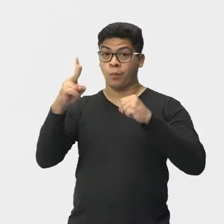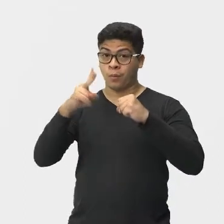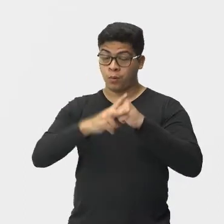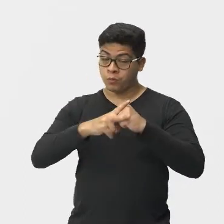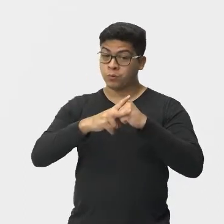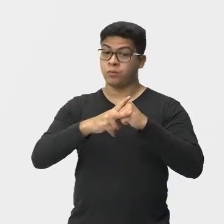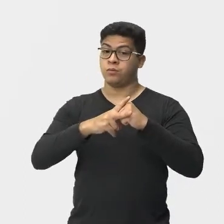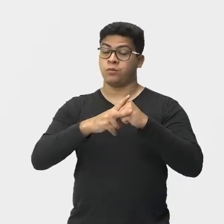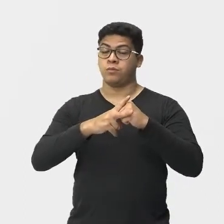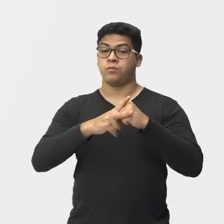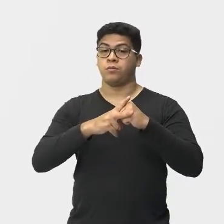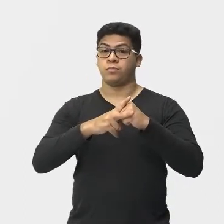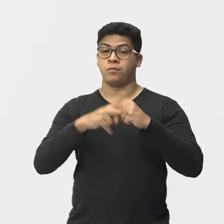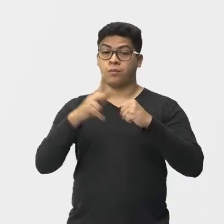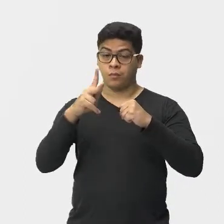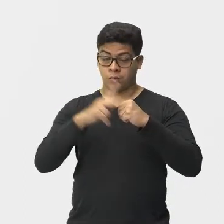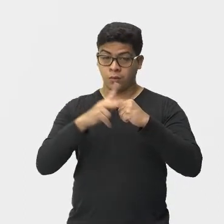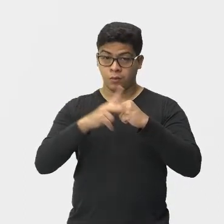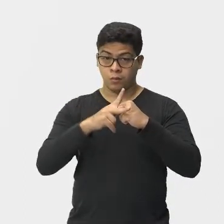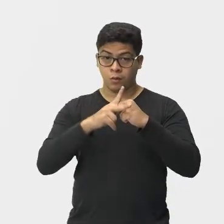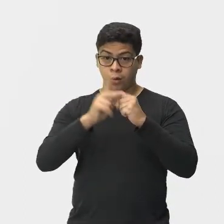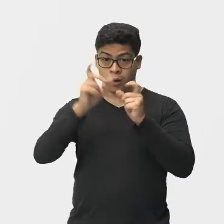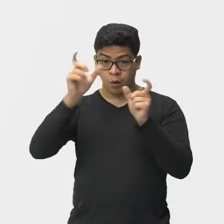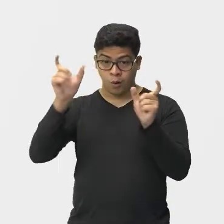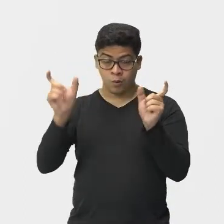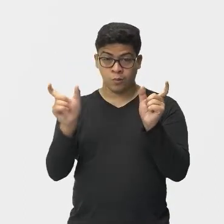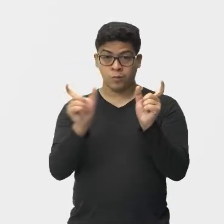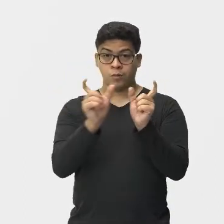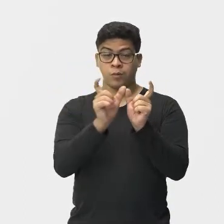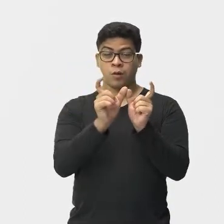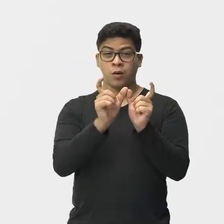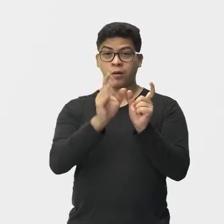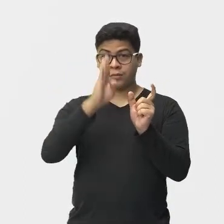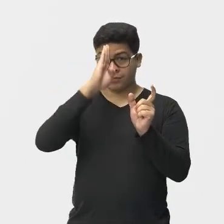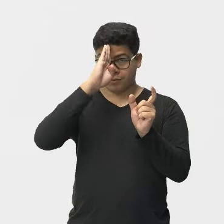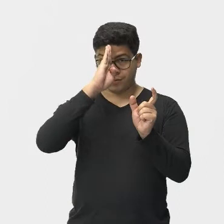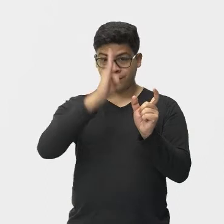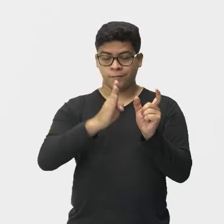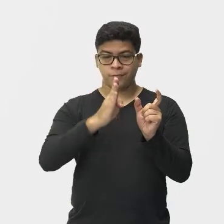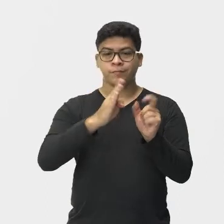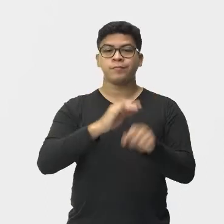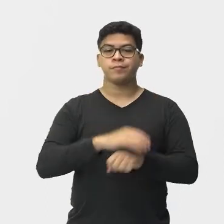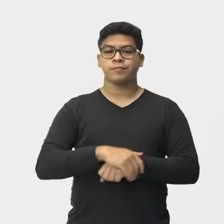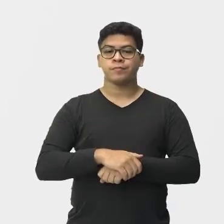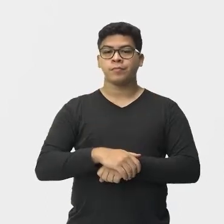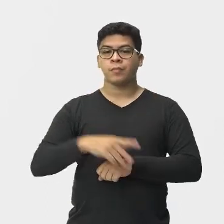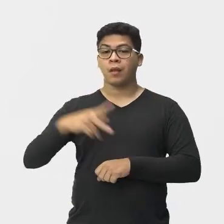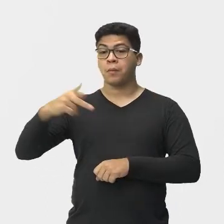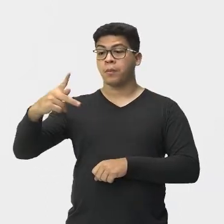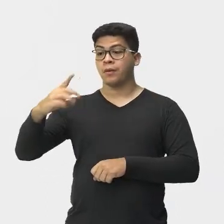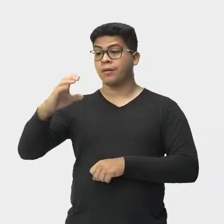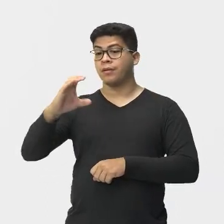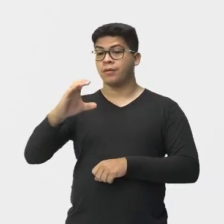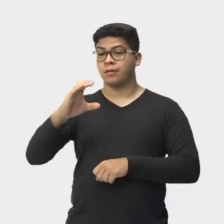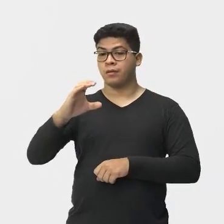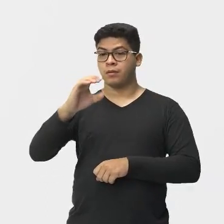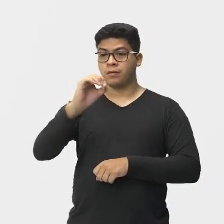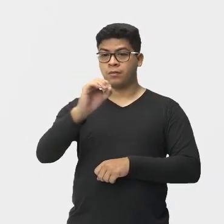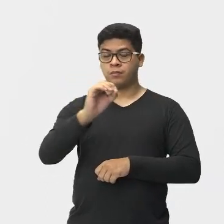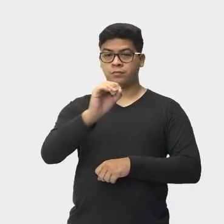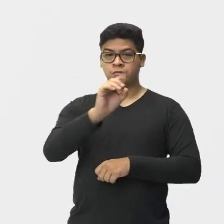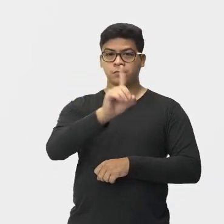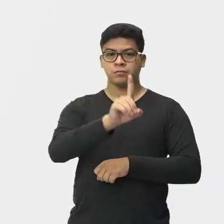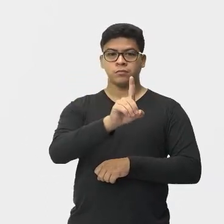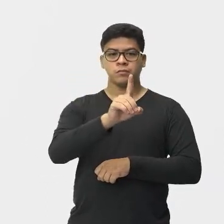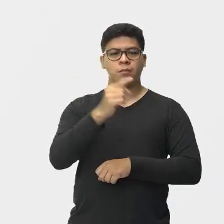directo. El complemento directo es, sin duda alguna, uno de los complementos